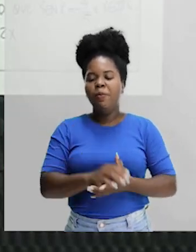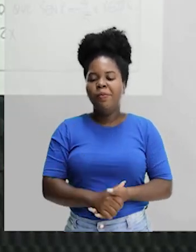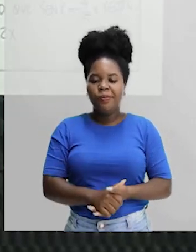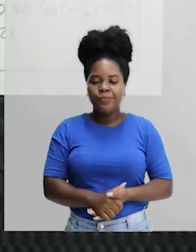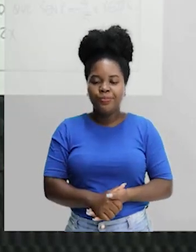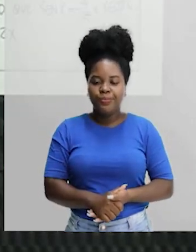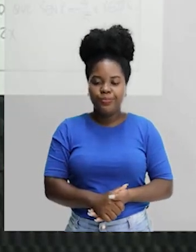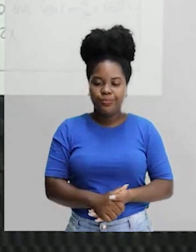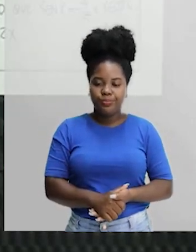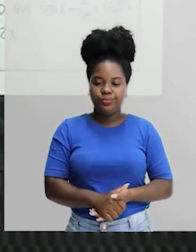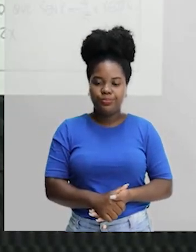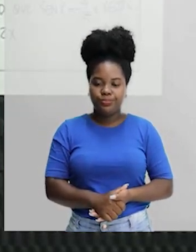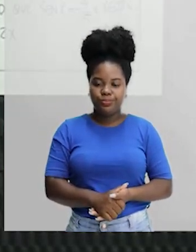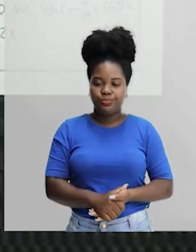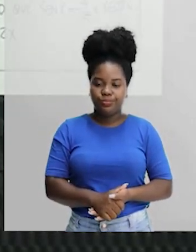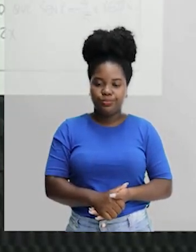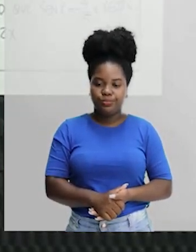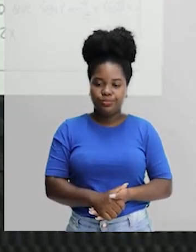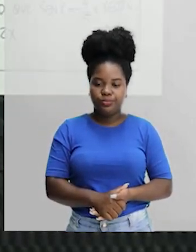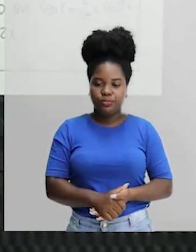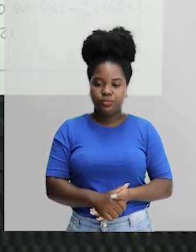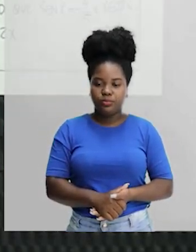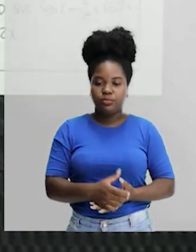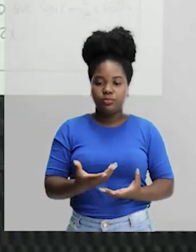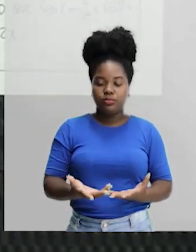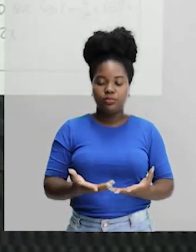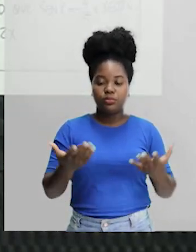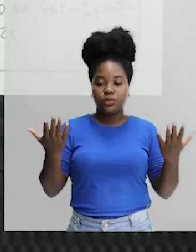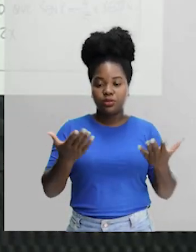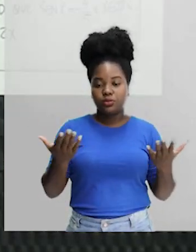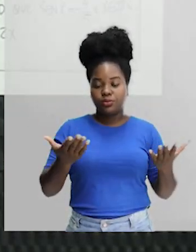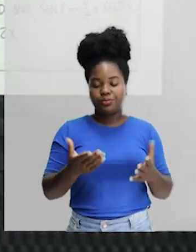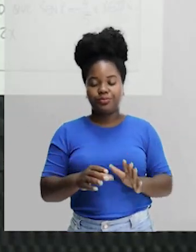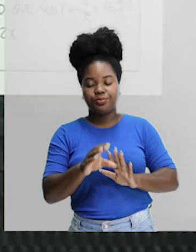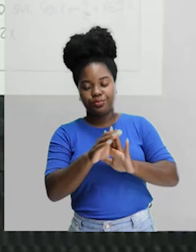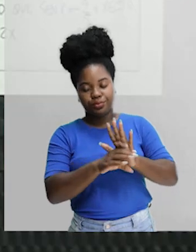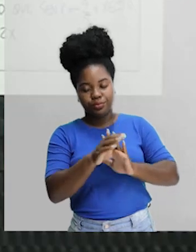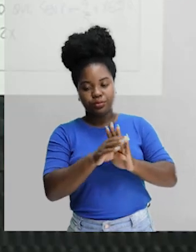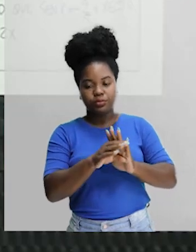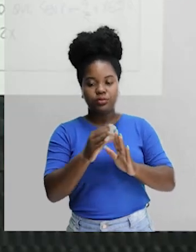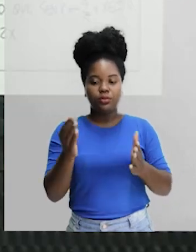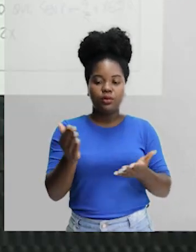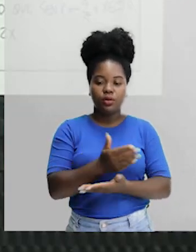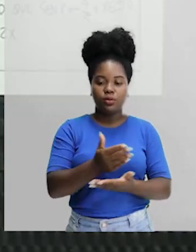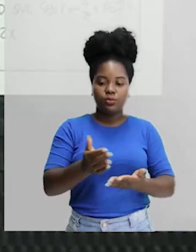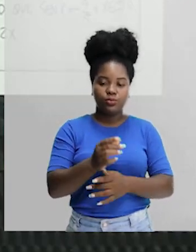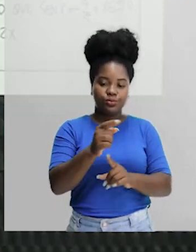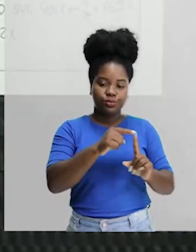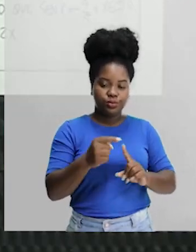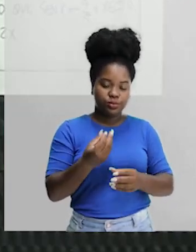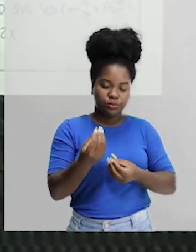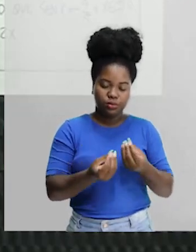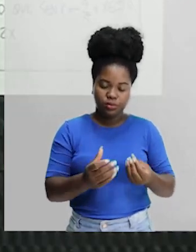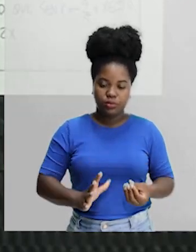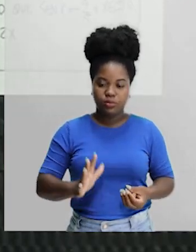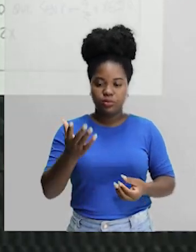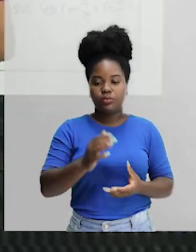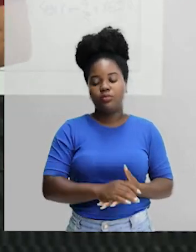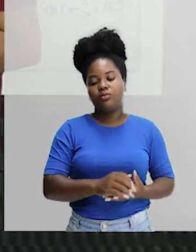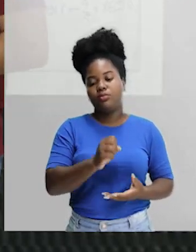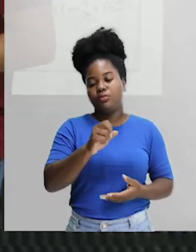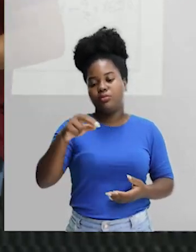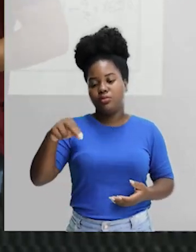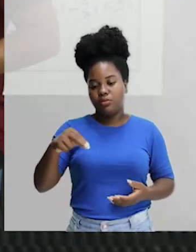Tem multiplicação por 2. Então, a gente vai aqui definir ou mostrar para vocês algumas fórmulas para calcular o